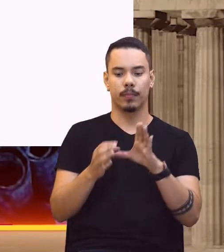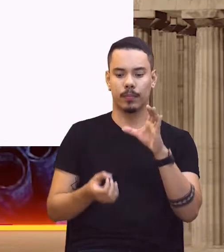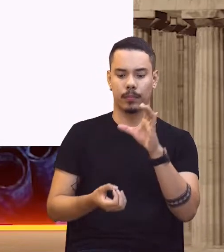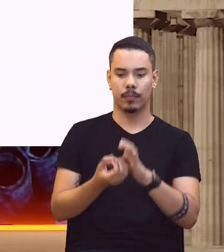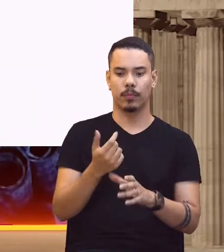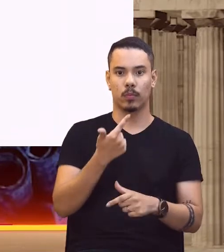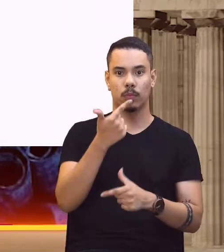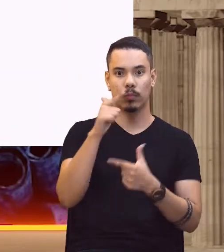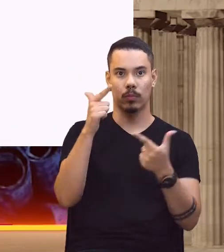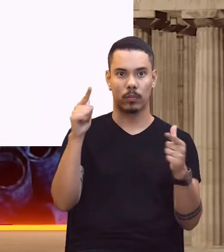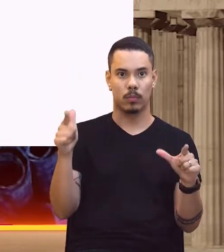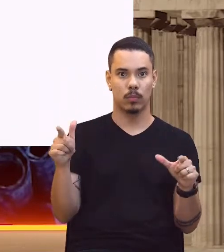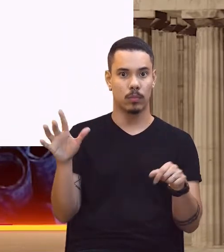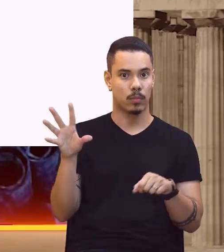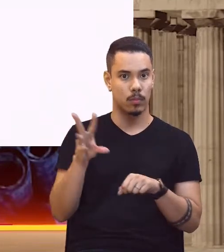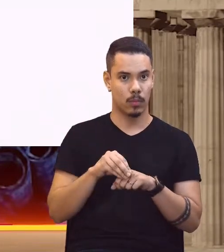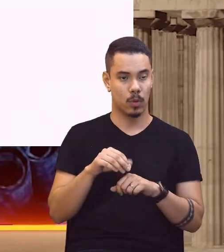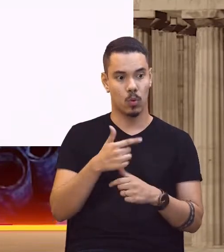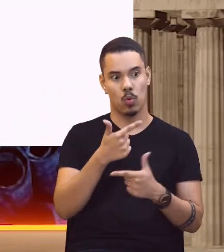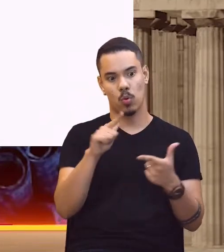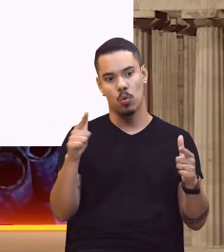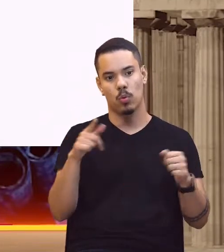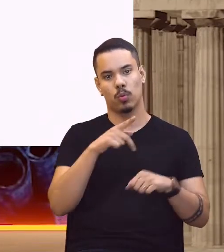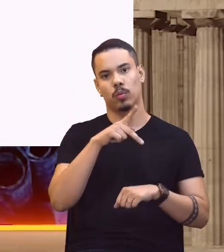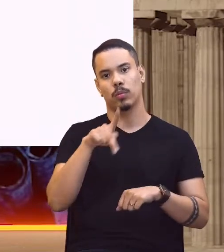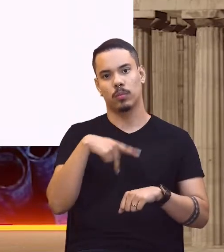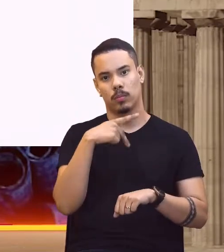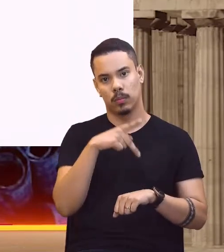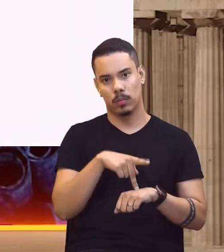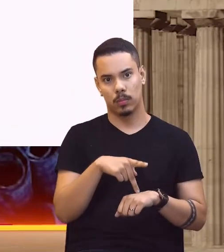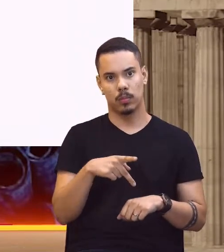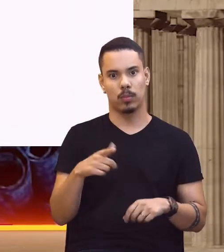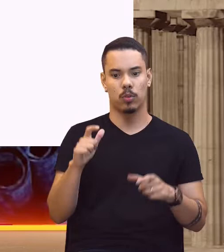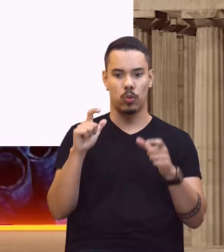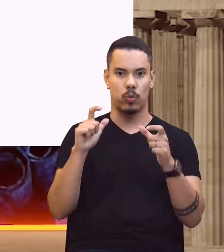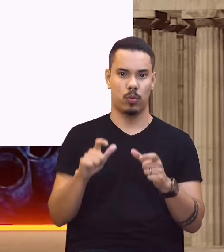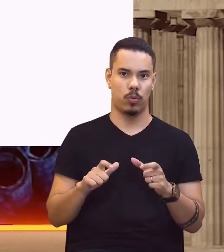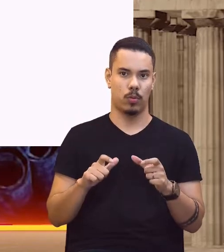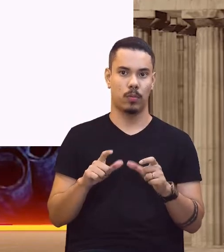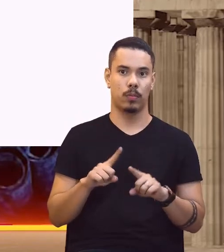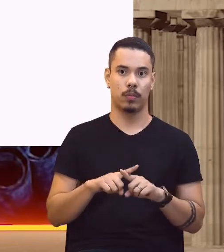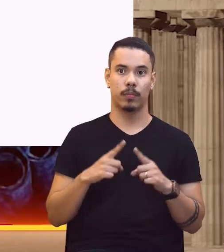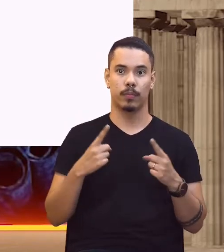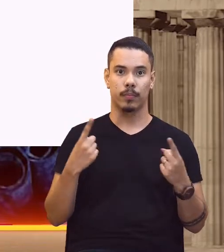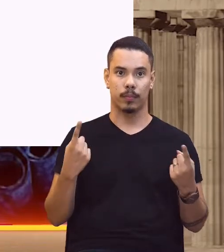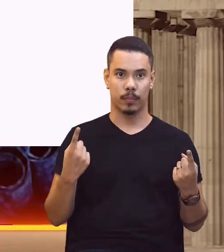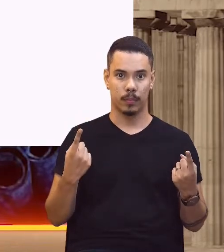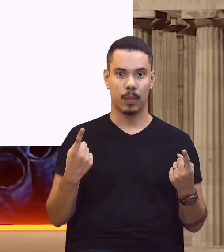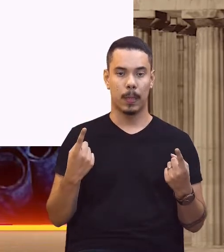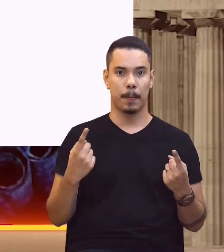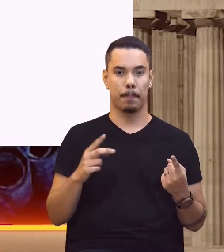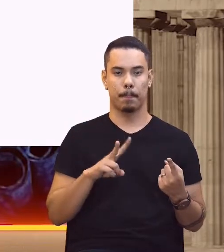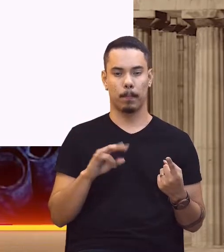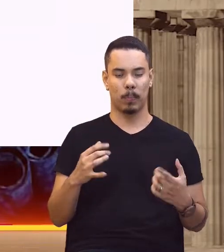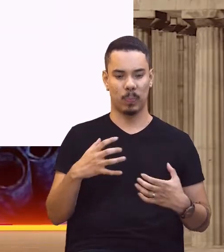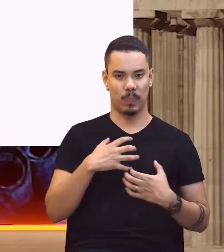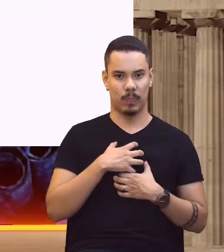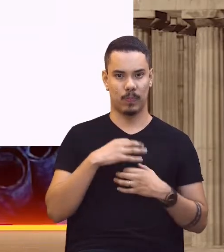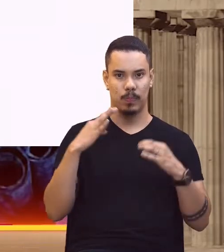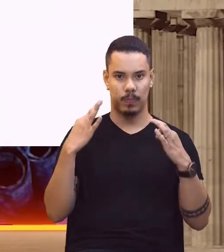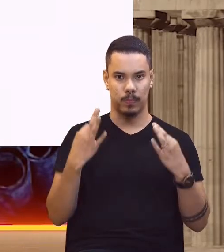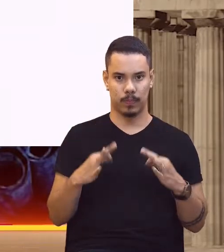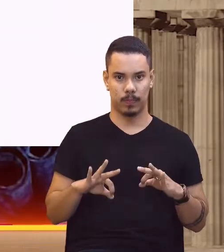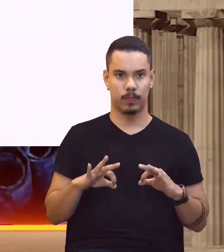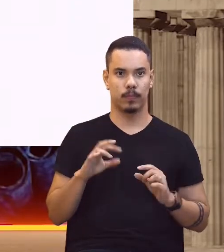conhecimentos de outras nações, de outras localidades. Mas o que vai pesar muito é